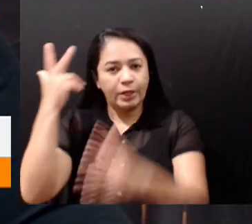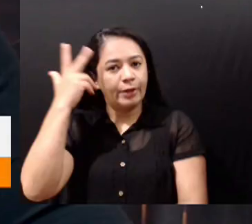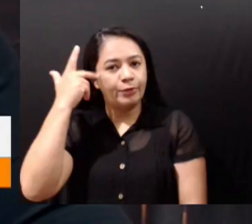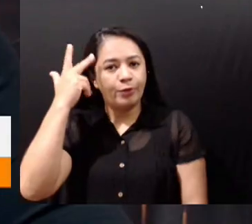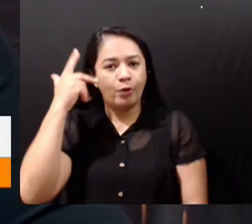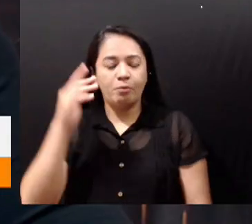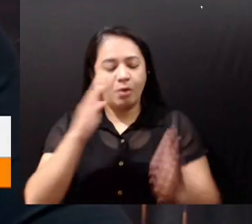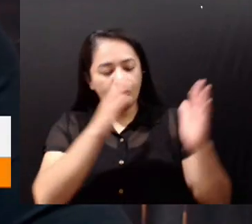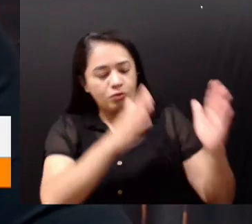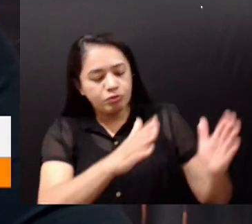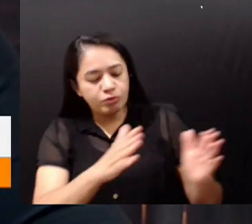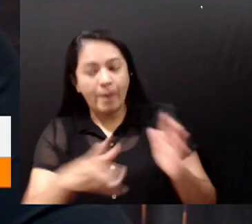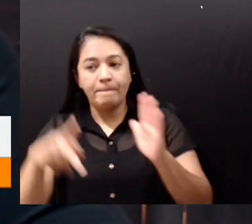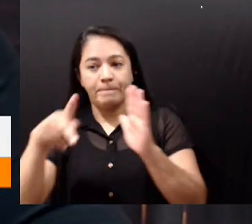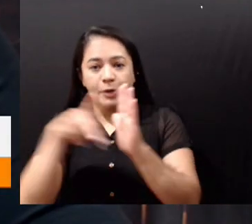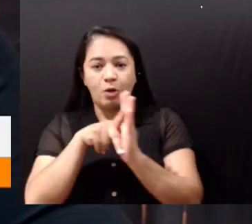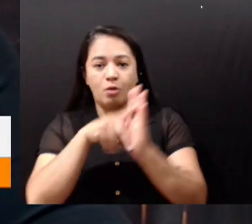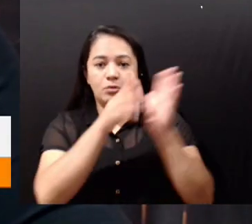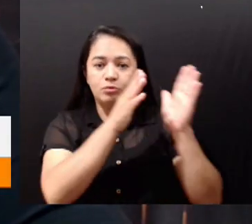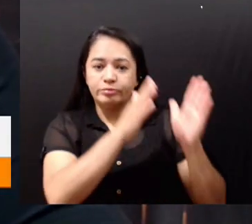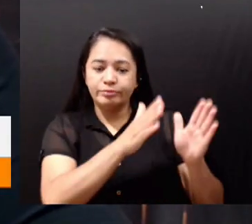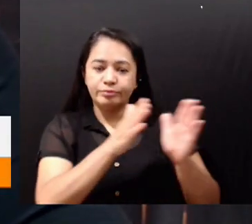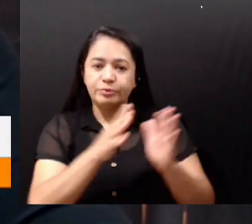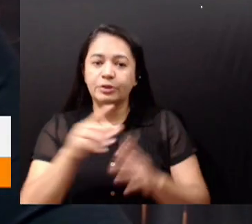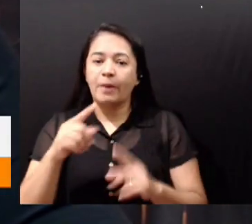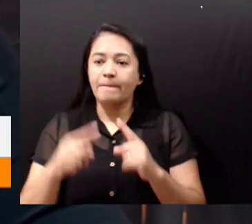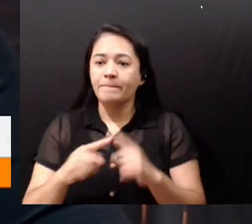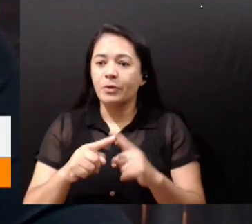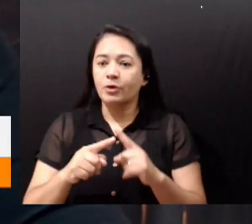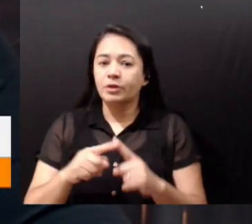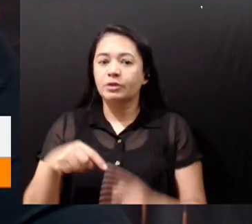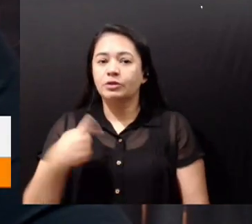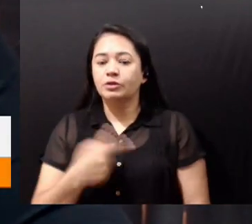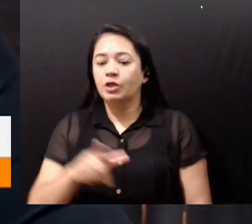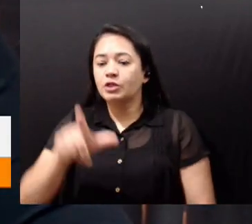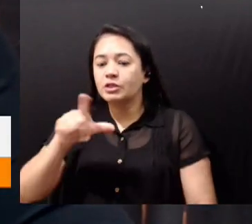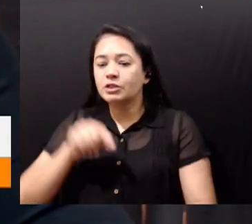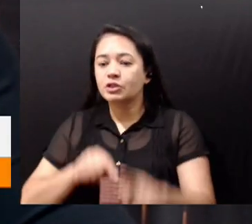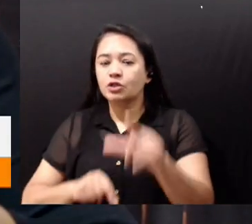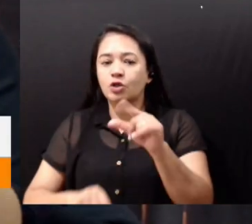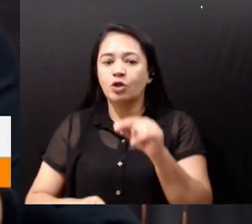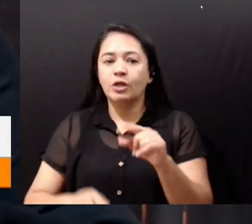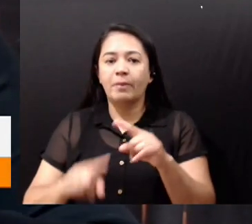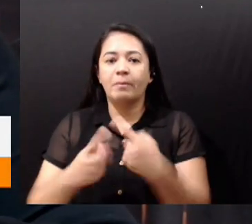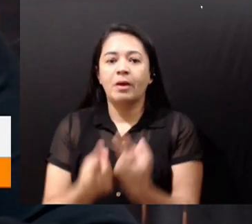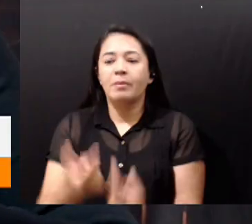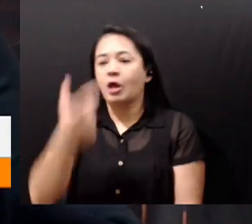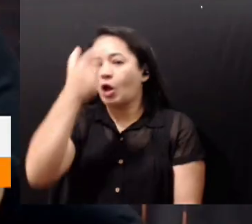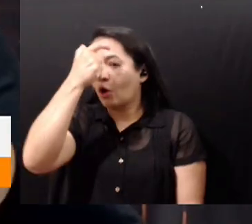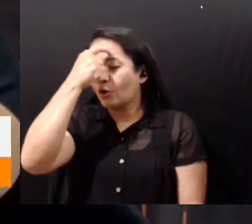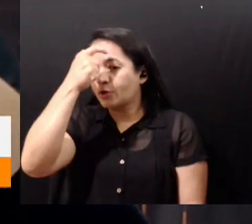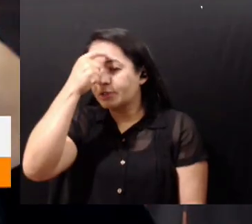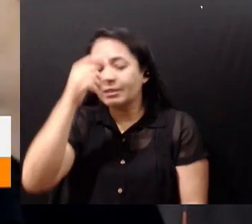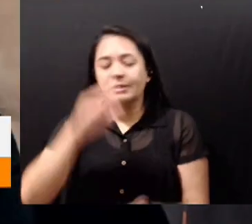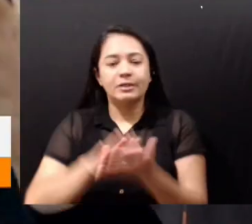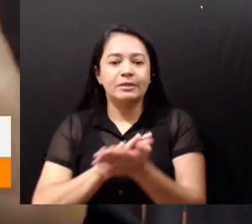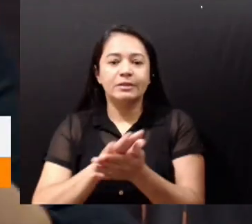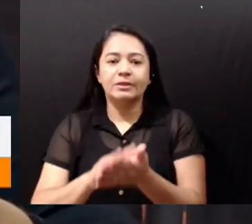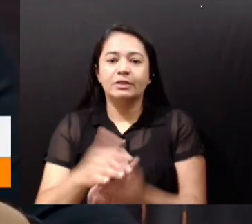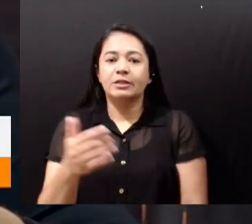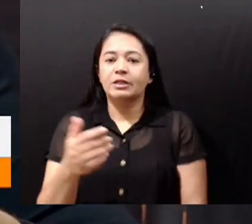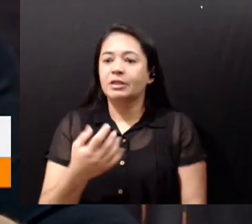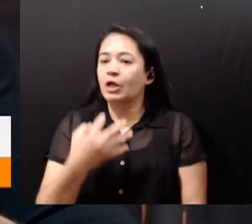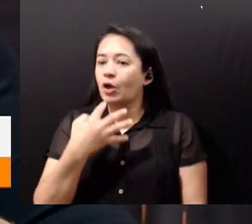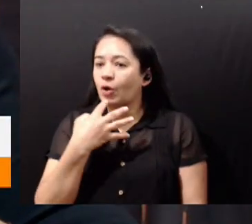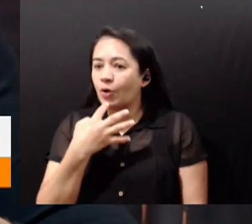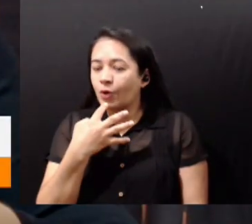processo, porque a gente fez escolhas inconscientes, porque a gente não tinha conhecimento, não conhecimento técnico, porque a informação está aí para